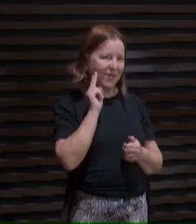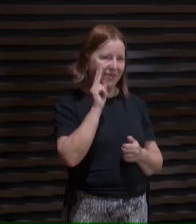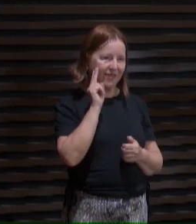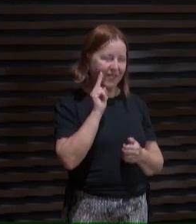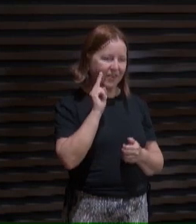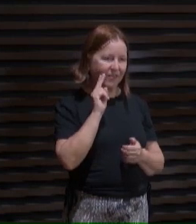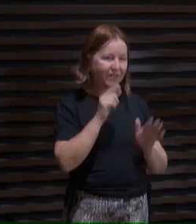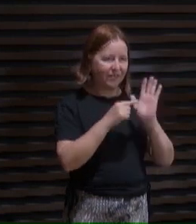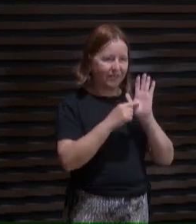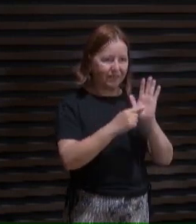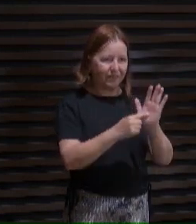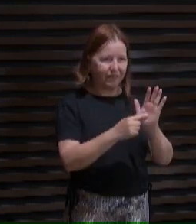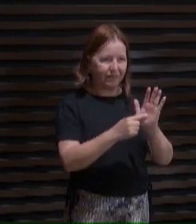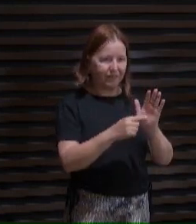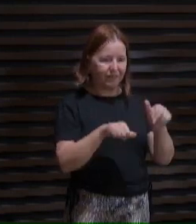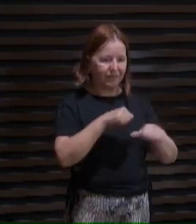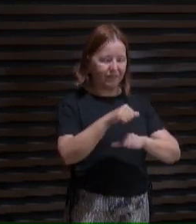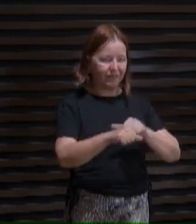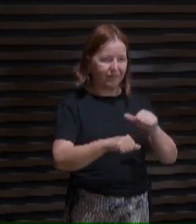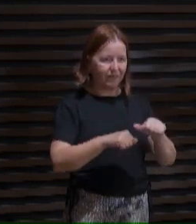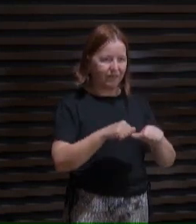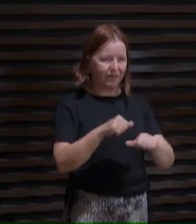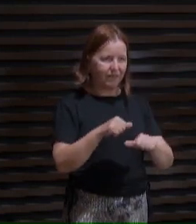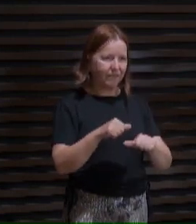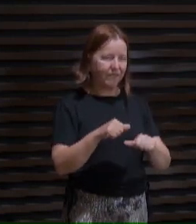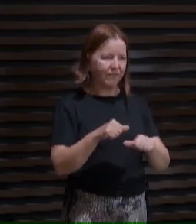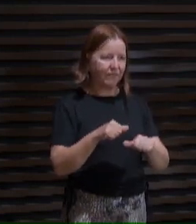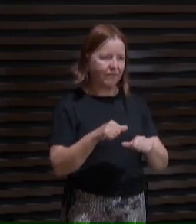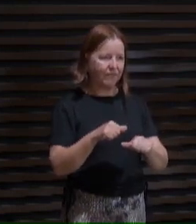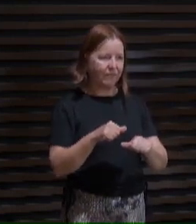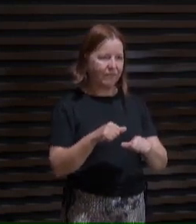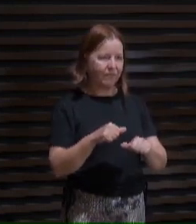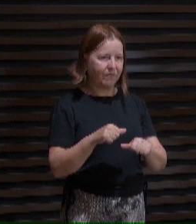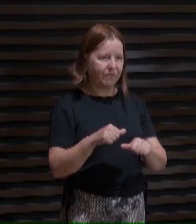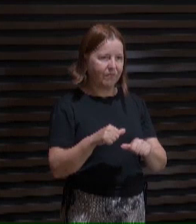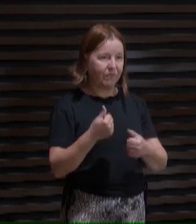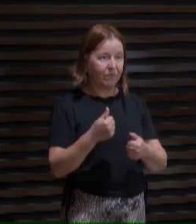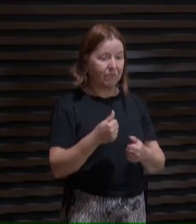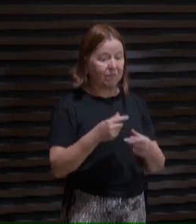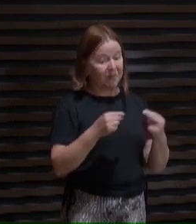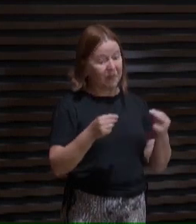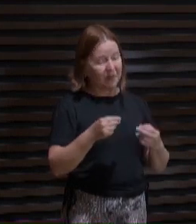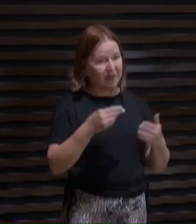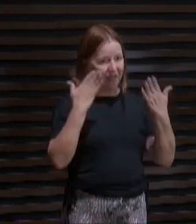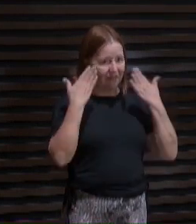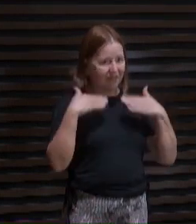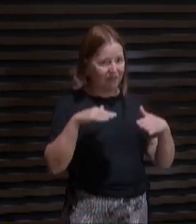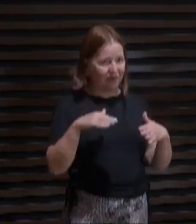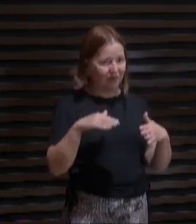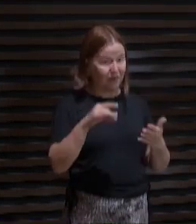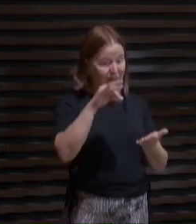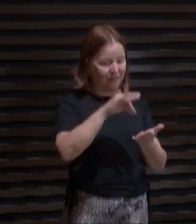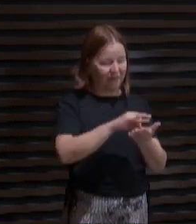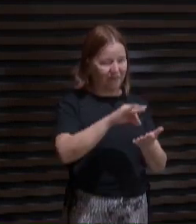que representa a transformação de uma coisa natural em uma